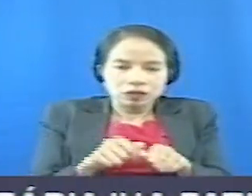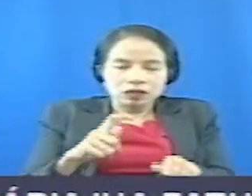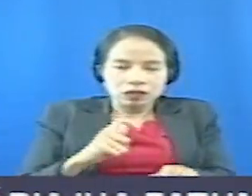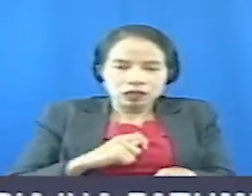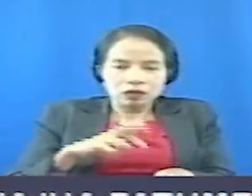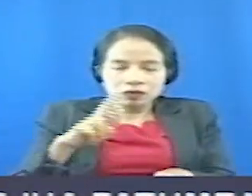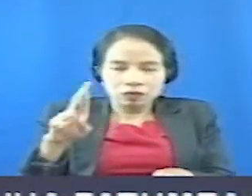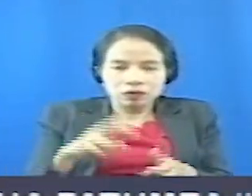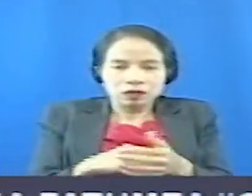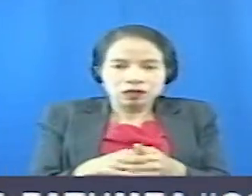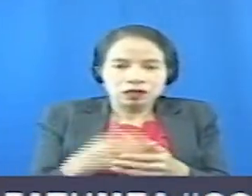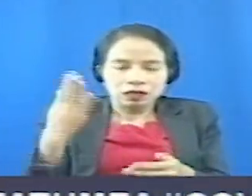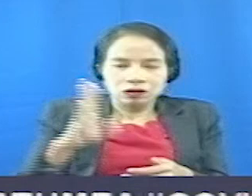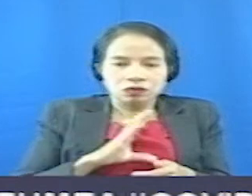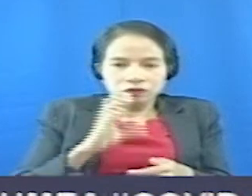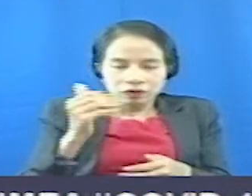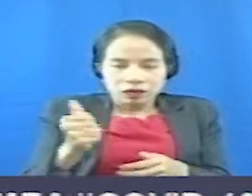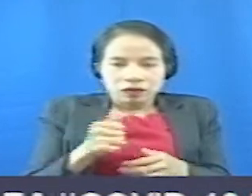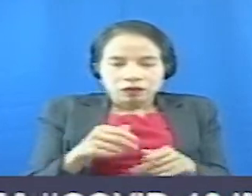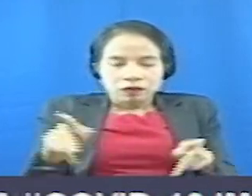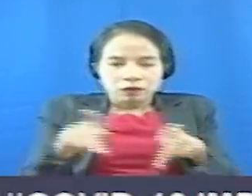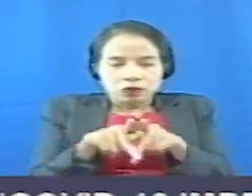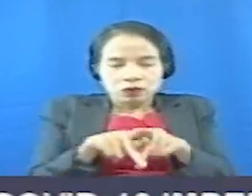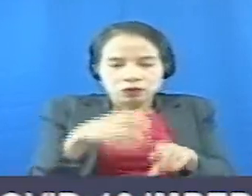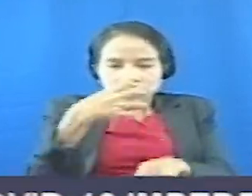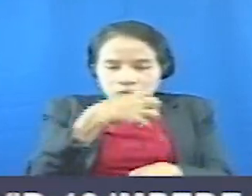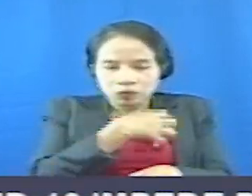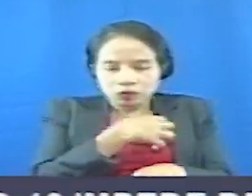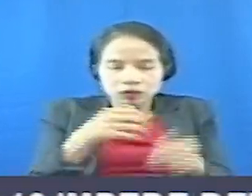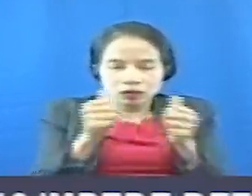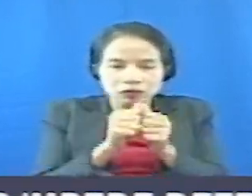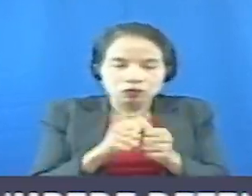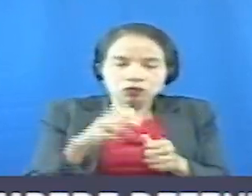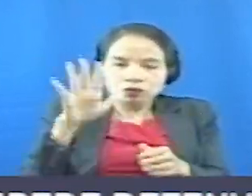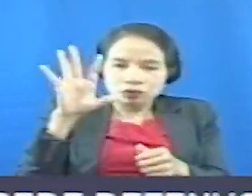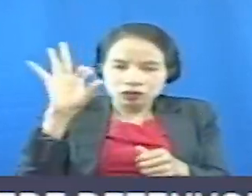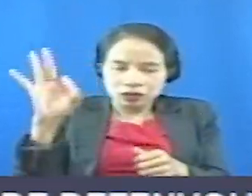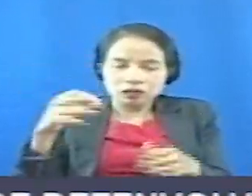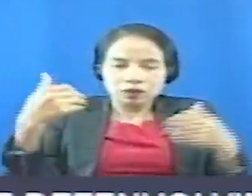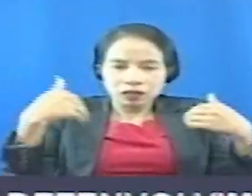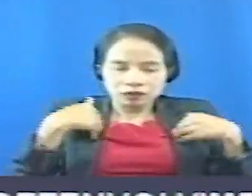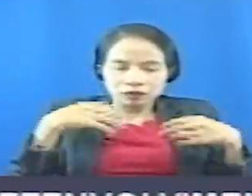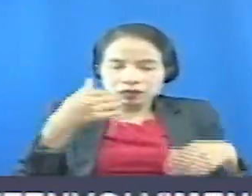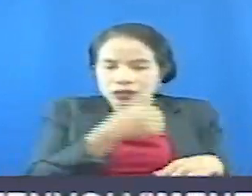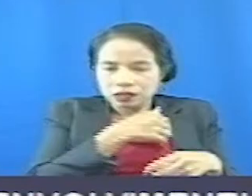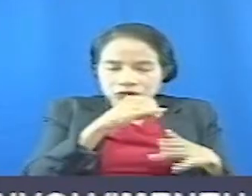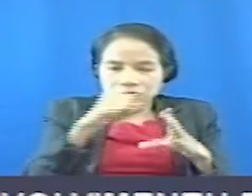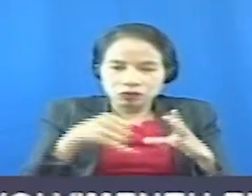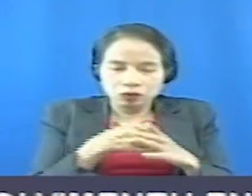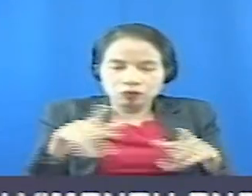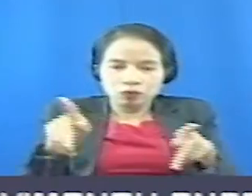com Lima ne. E com Lima total posto polícia e área fronteira hamuto xia mak existe ona. Sedang inklui posto vigilância